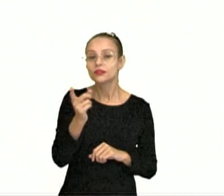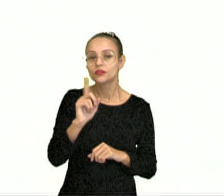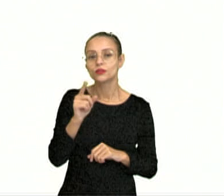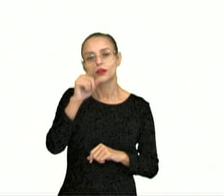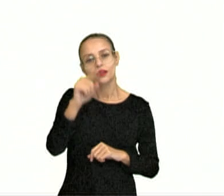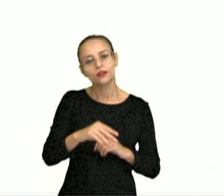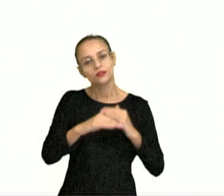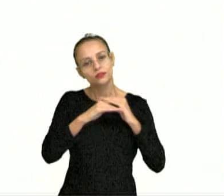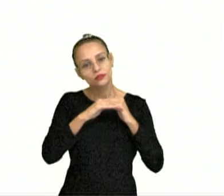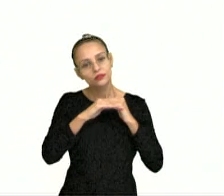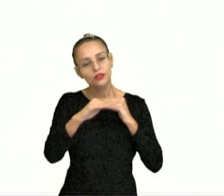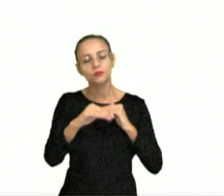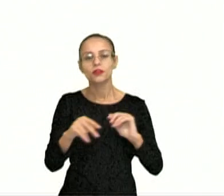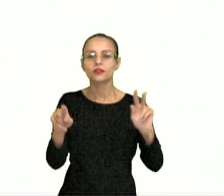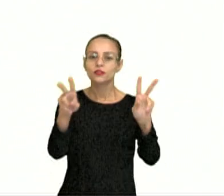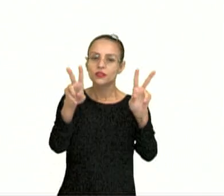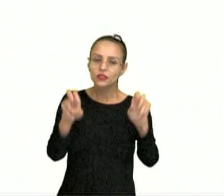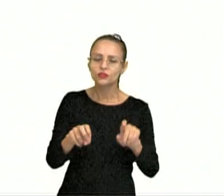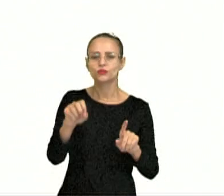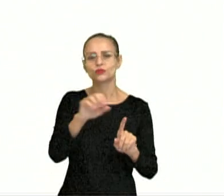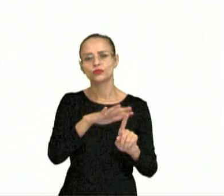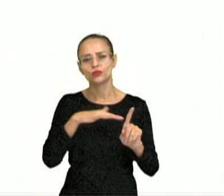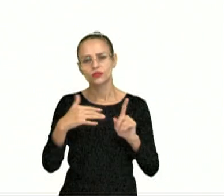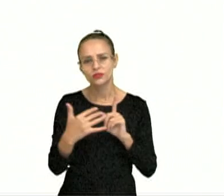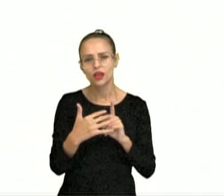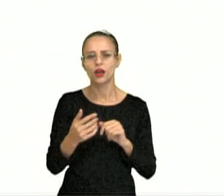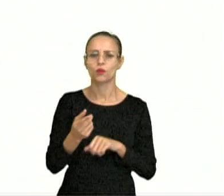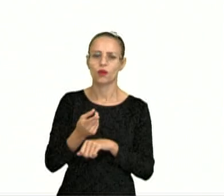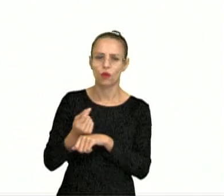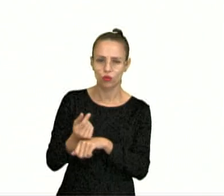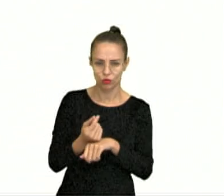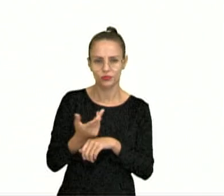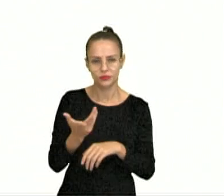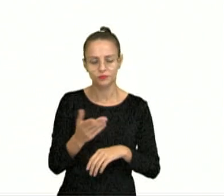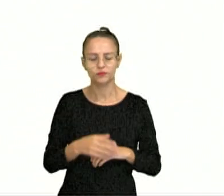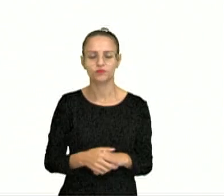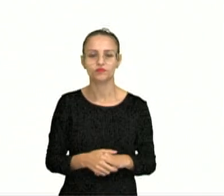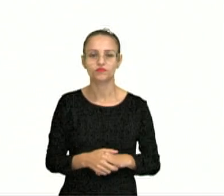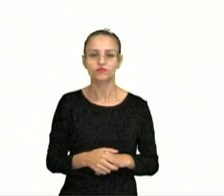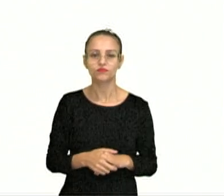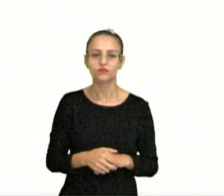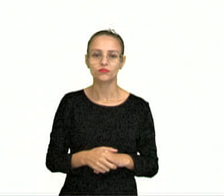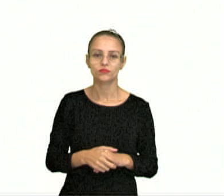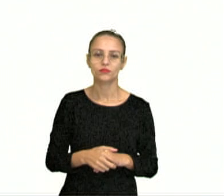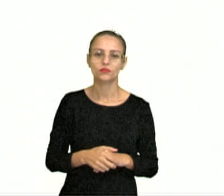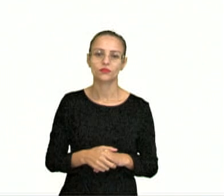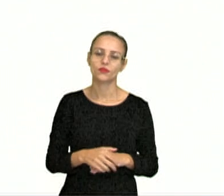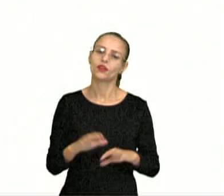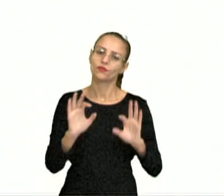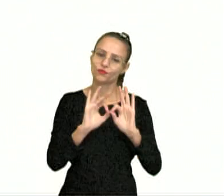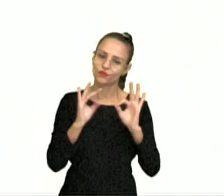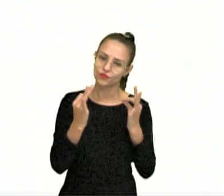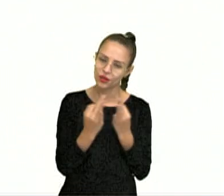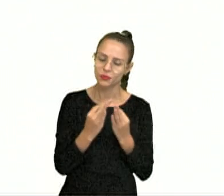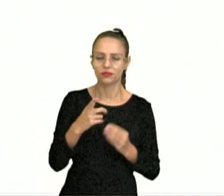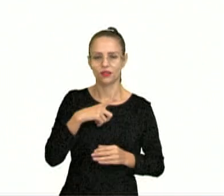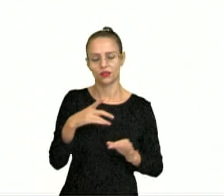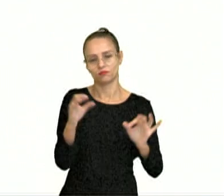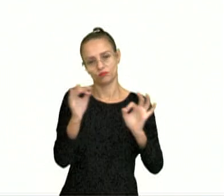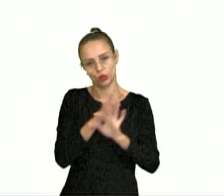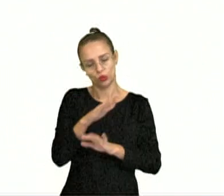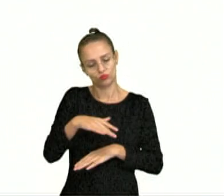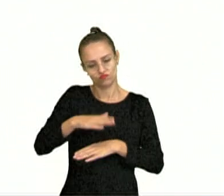A estabilidade nas questões sociais, econômicas. Então, vai ter o seu meio familiar, vai constituir